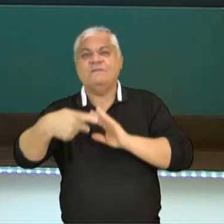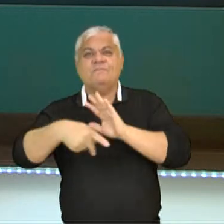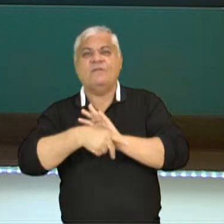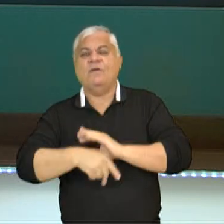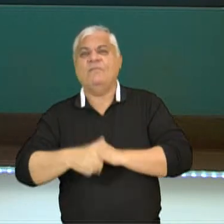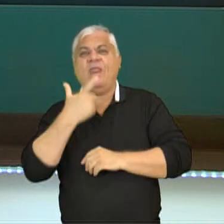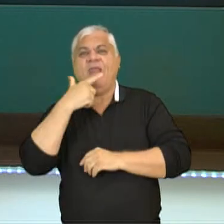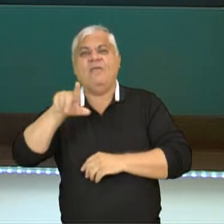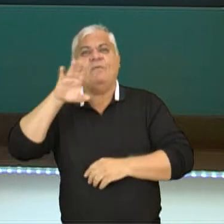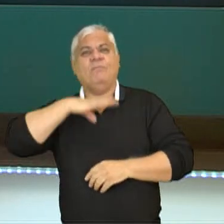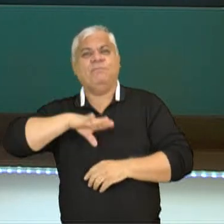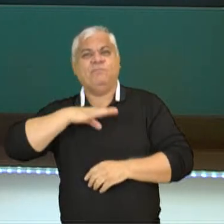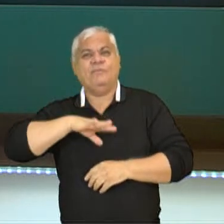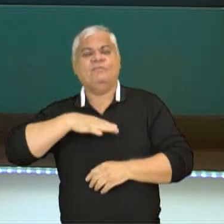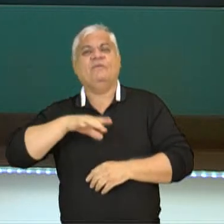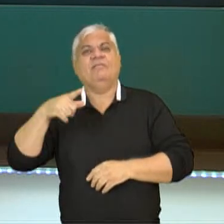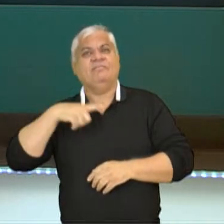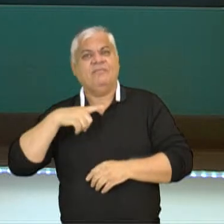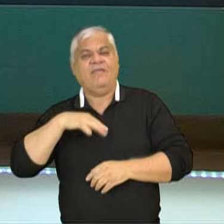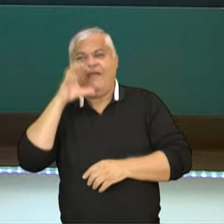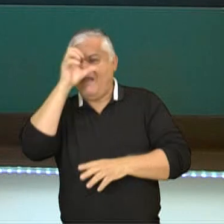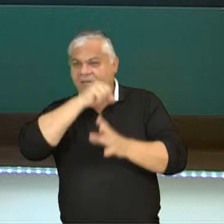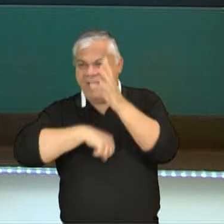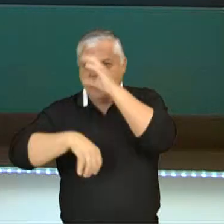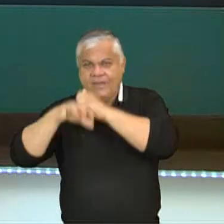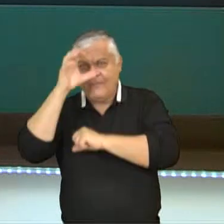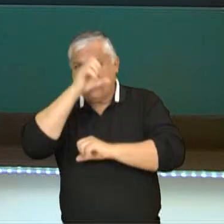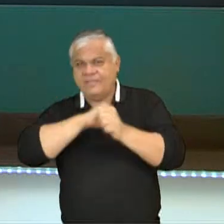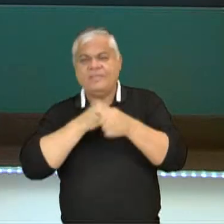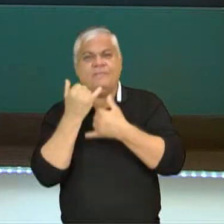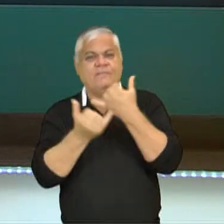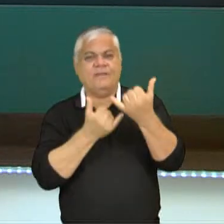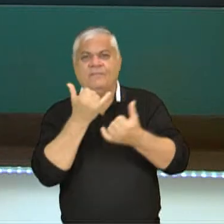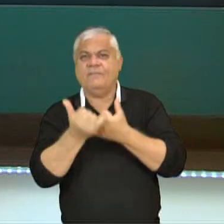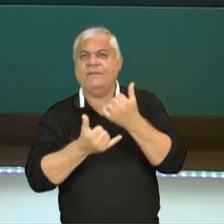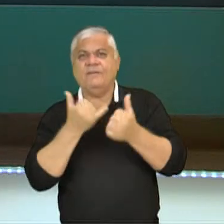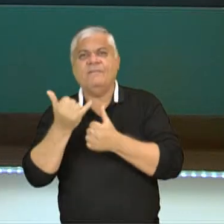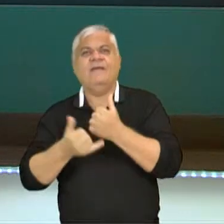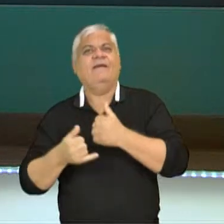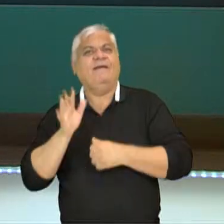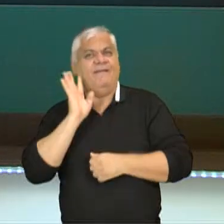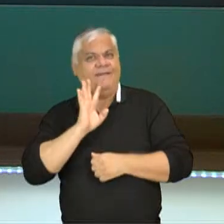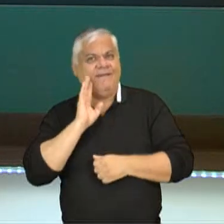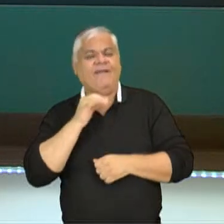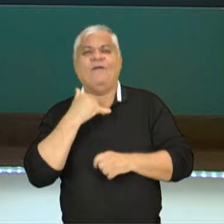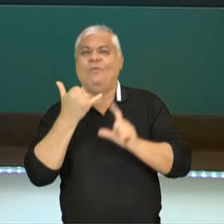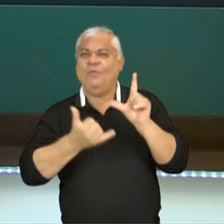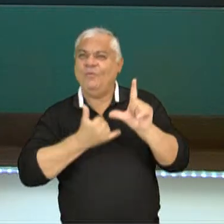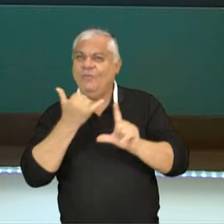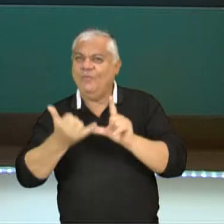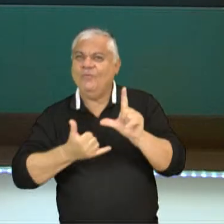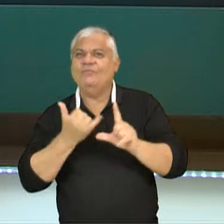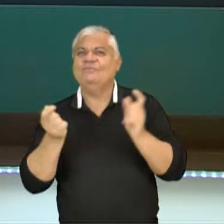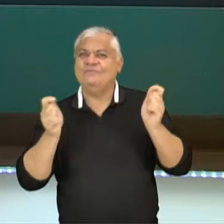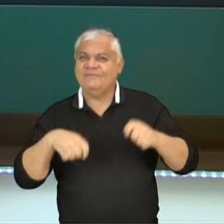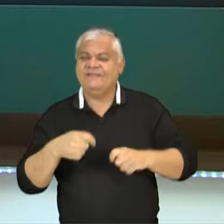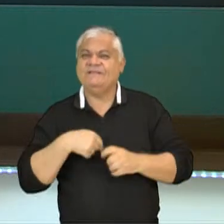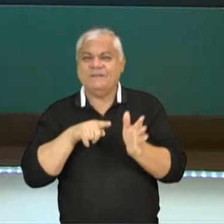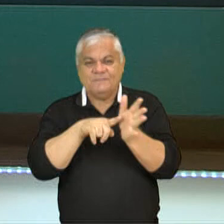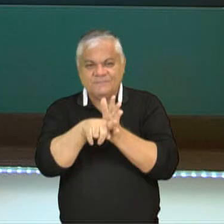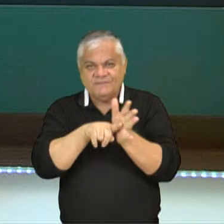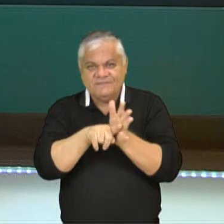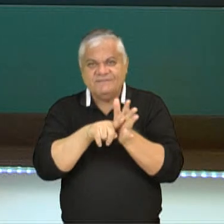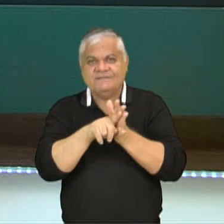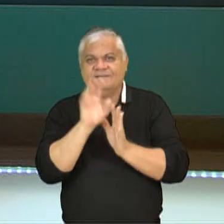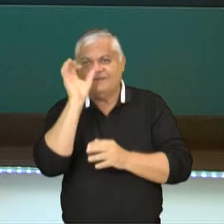plataformas gamificadas, é uma forma de aprender com bastante ludicidade e entretenimento. Então eu sugiro que vocês pesquisem lá